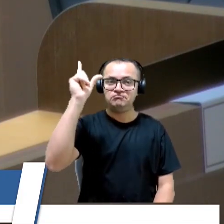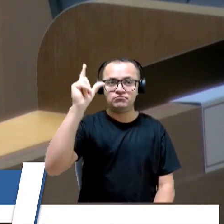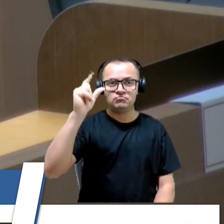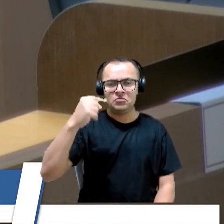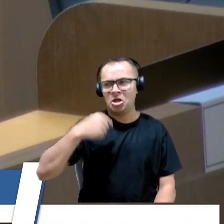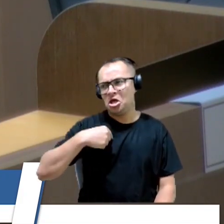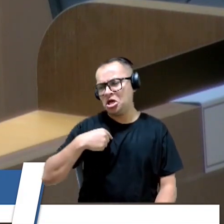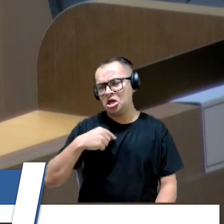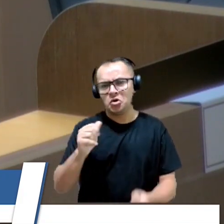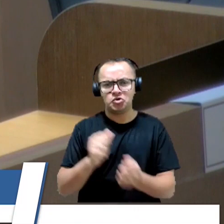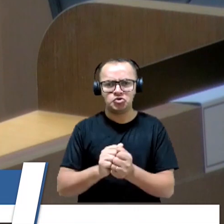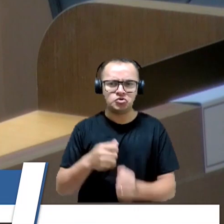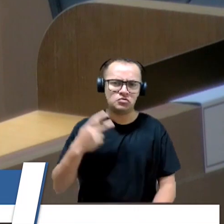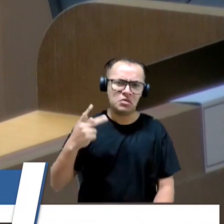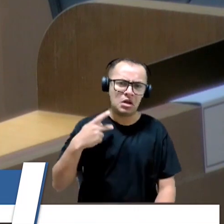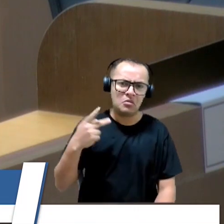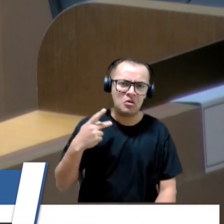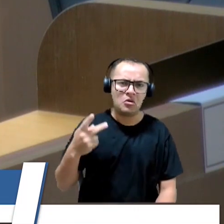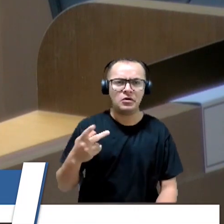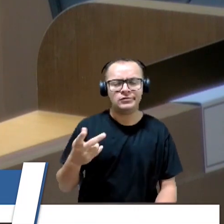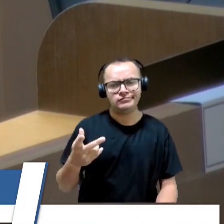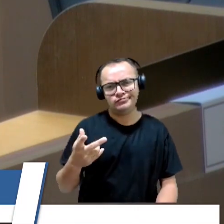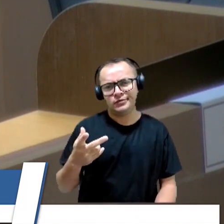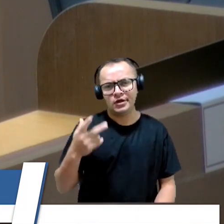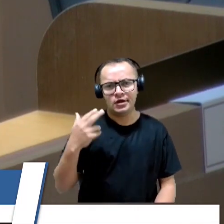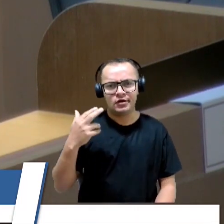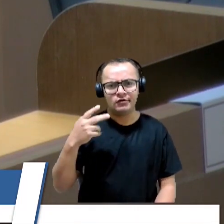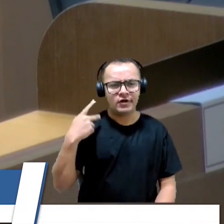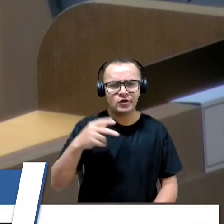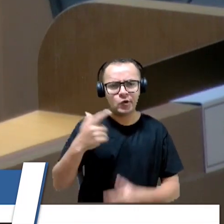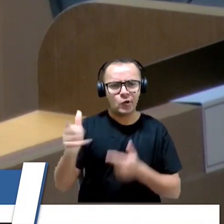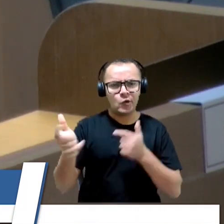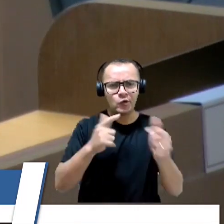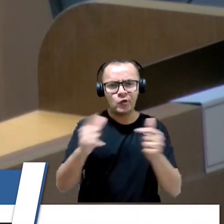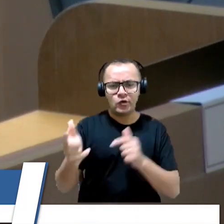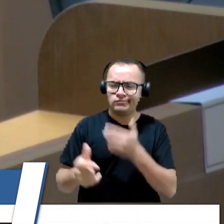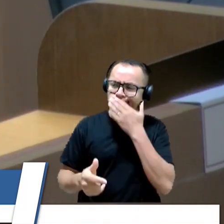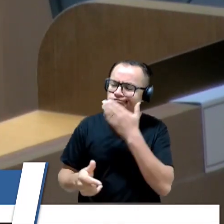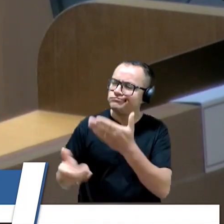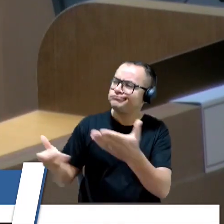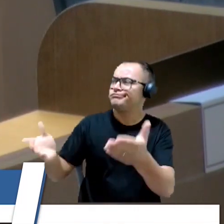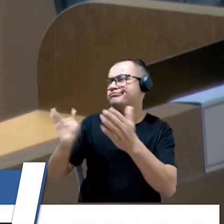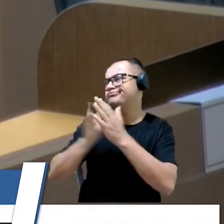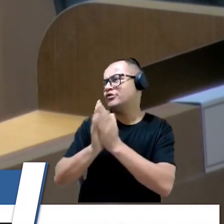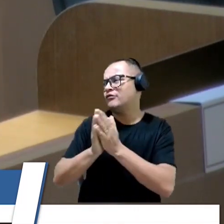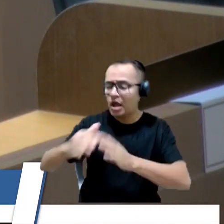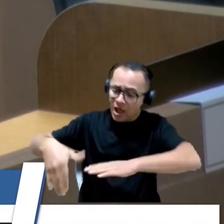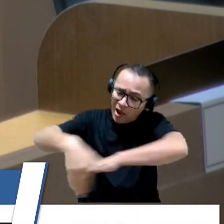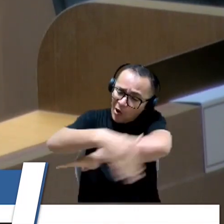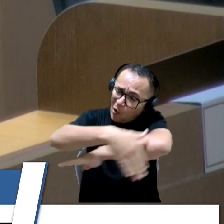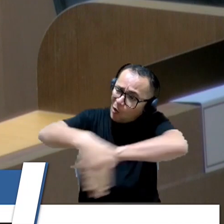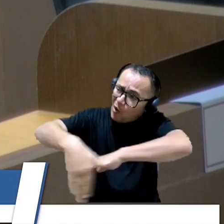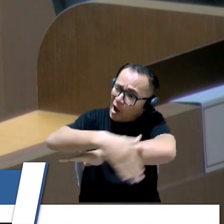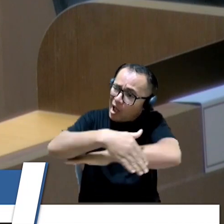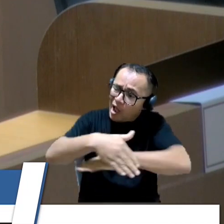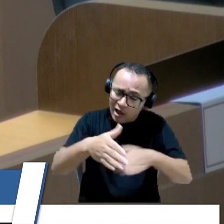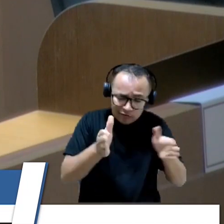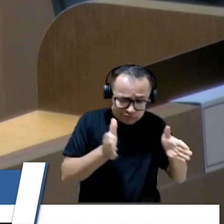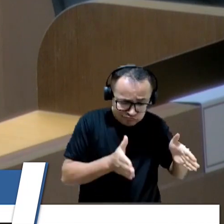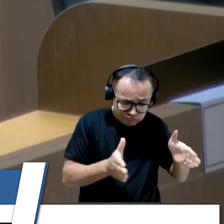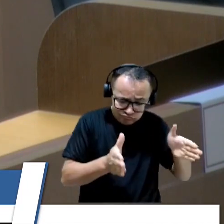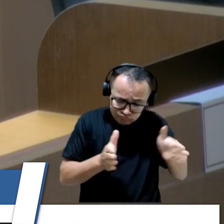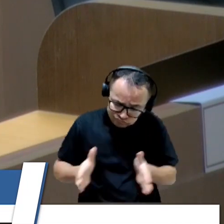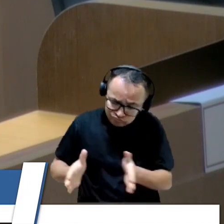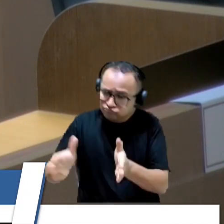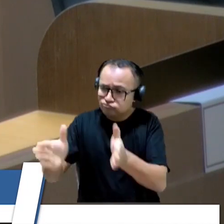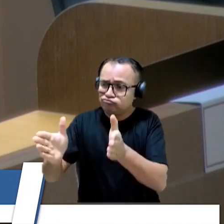Ronaldo, o vereador Ronaldo, pedindo essa duplicação da avenida. Olha, muito acidente, olha, não, nós estamos verificando aí,